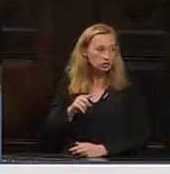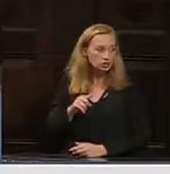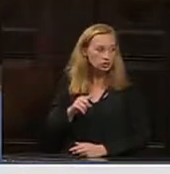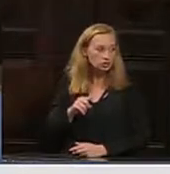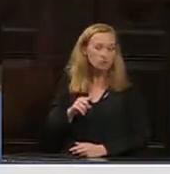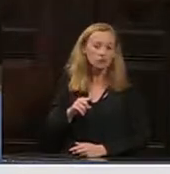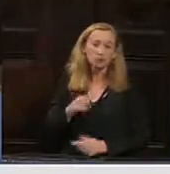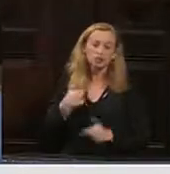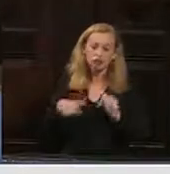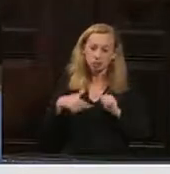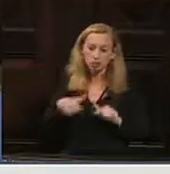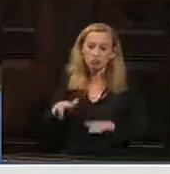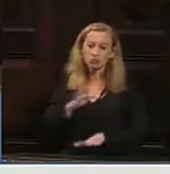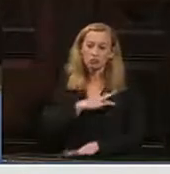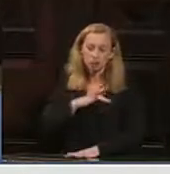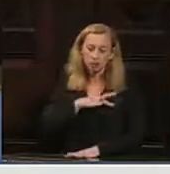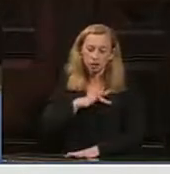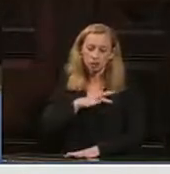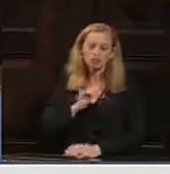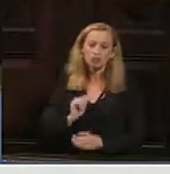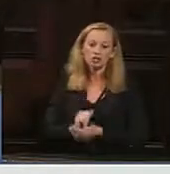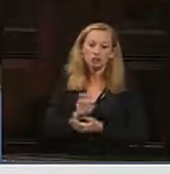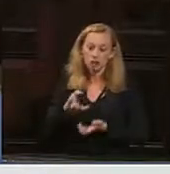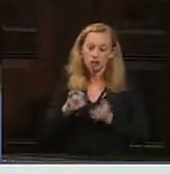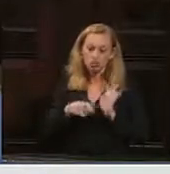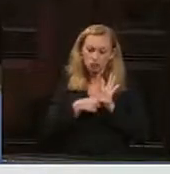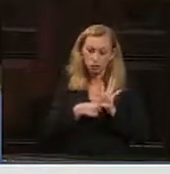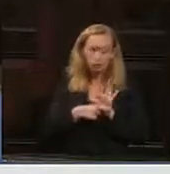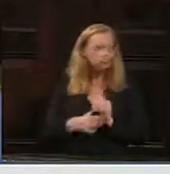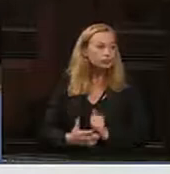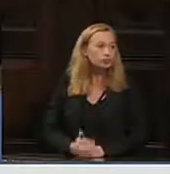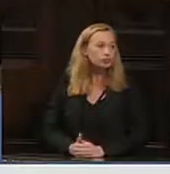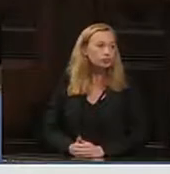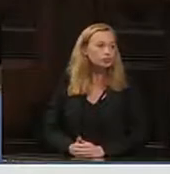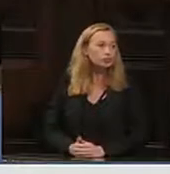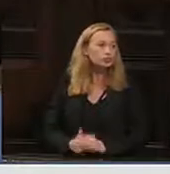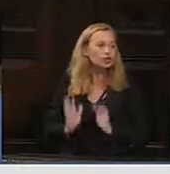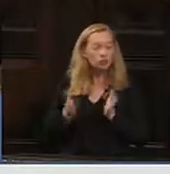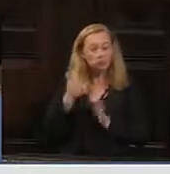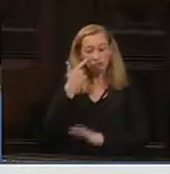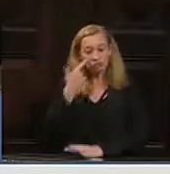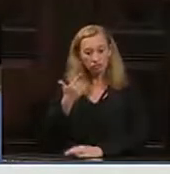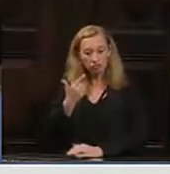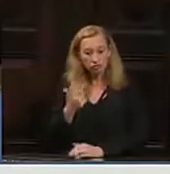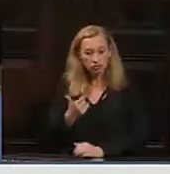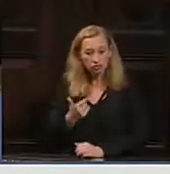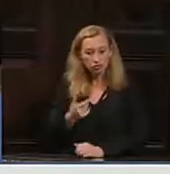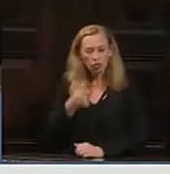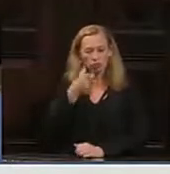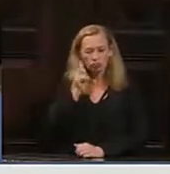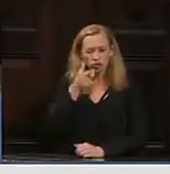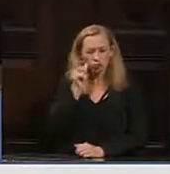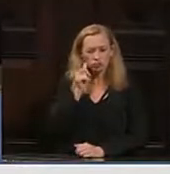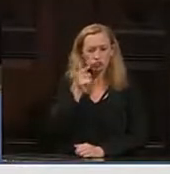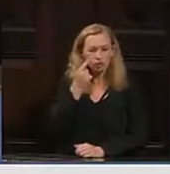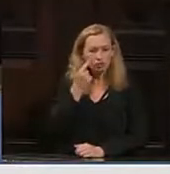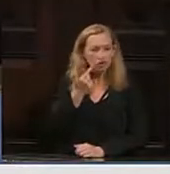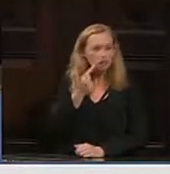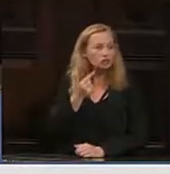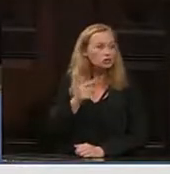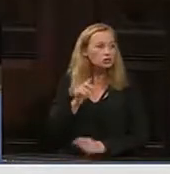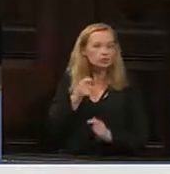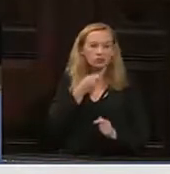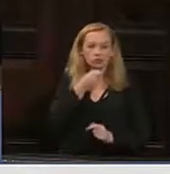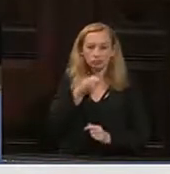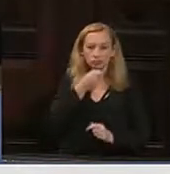policial militar, você que quer ajudar o policial militar. Hoje estava vendo, hoje não, ontem, eu estava vendo uma